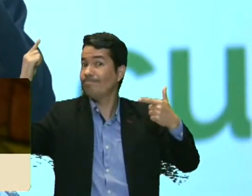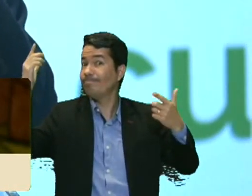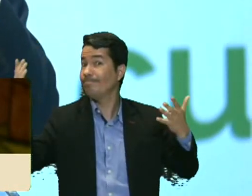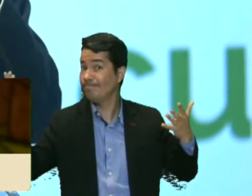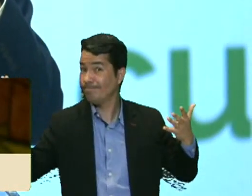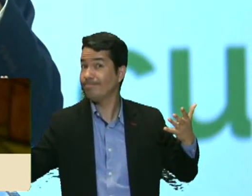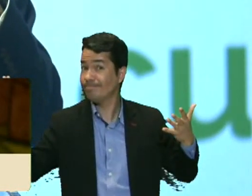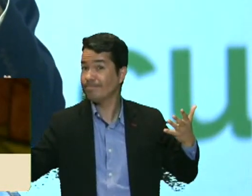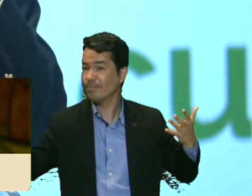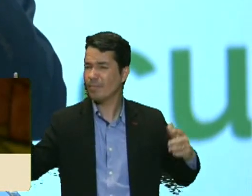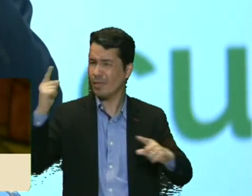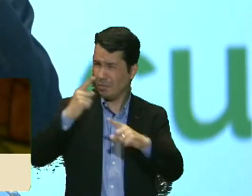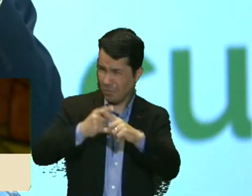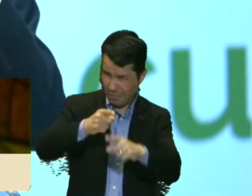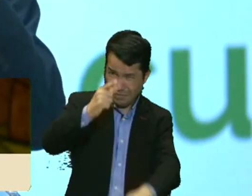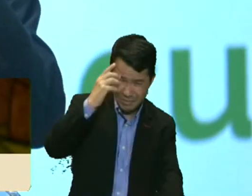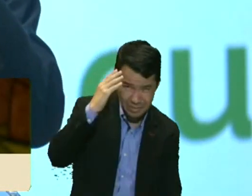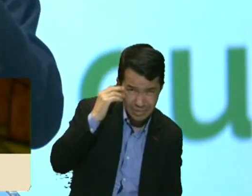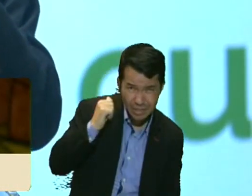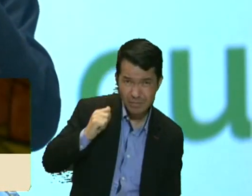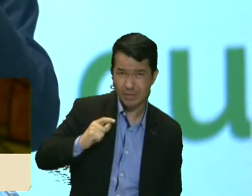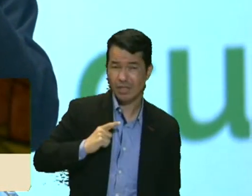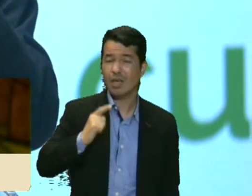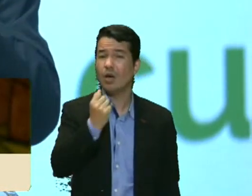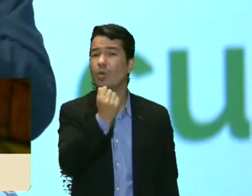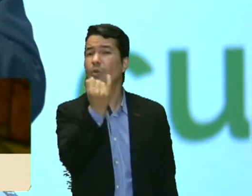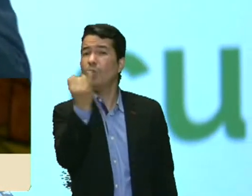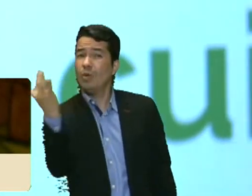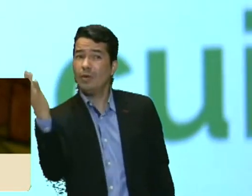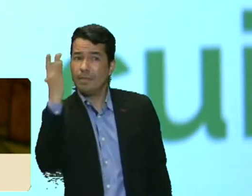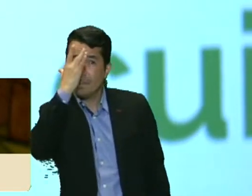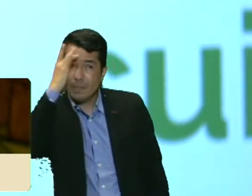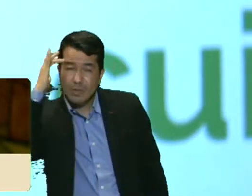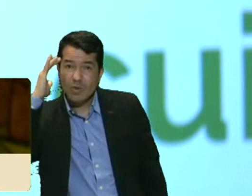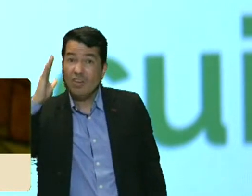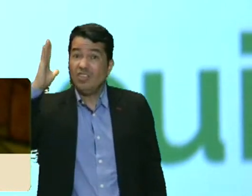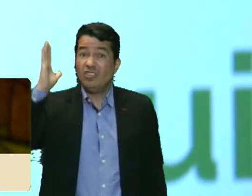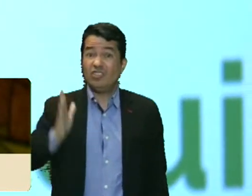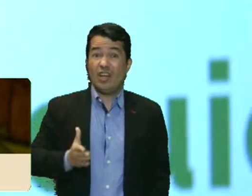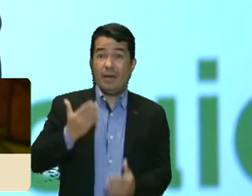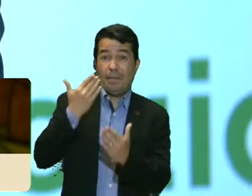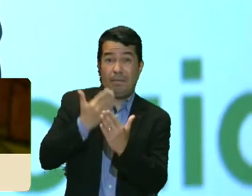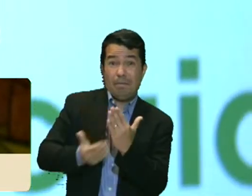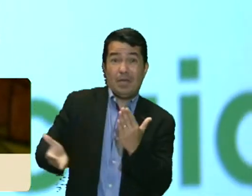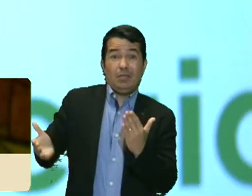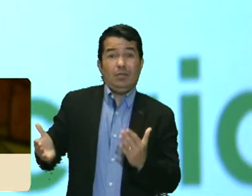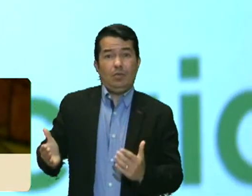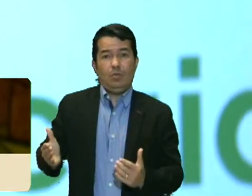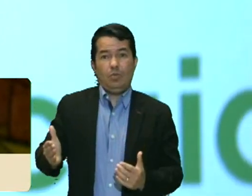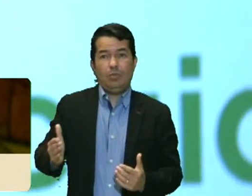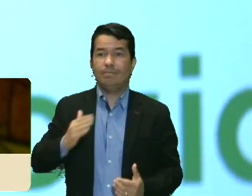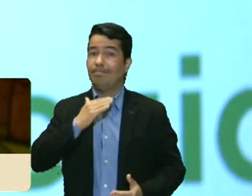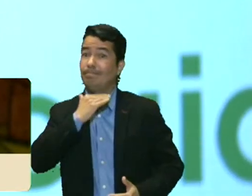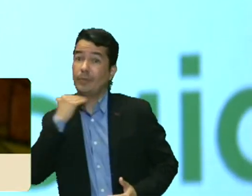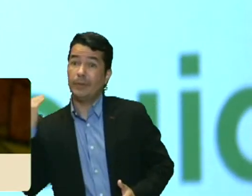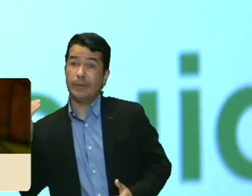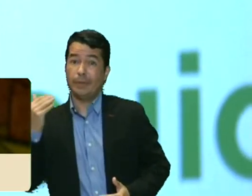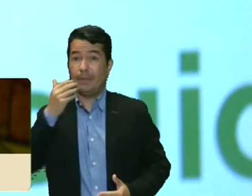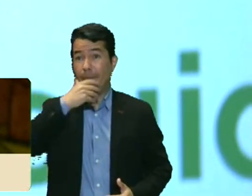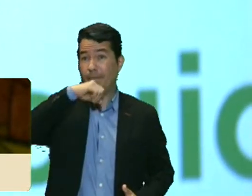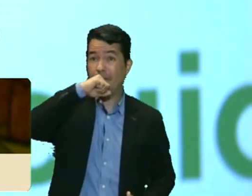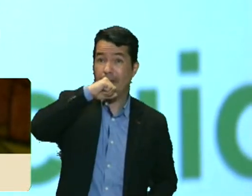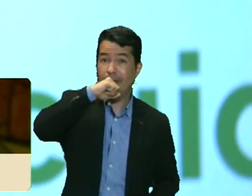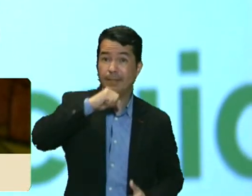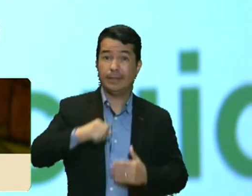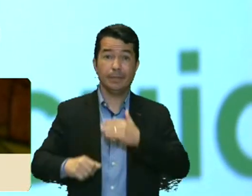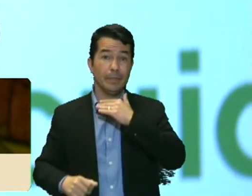que perderam seus queridos durante esse tempo de pandemia, quantos deles eu pude acompanhar? Muitos.